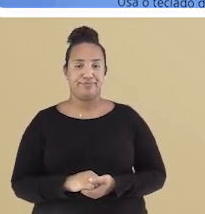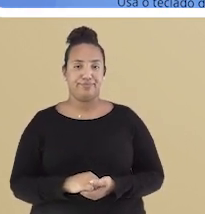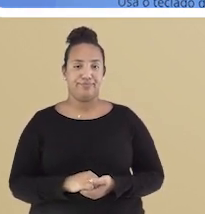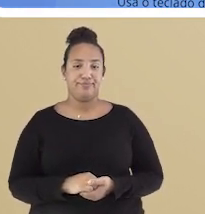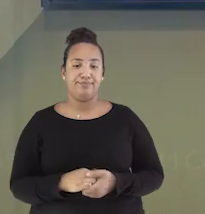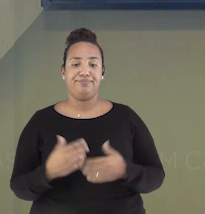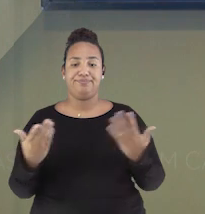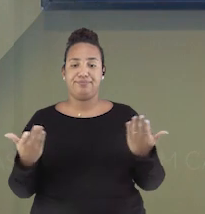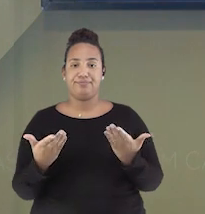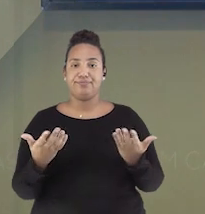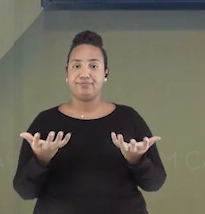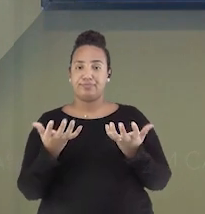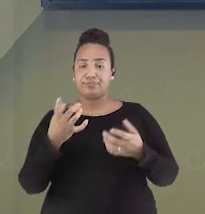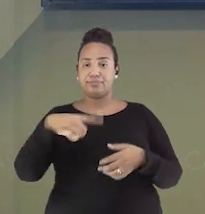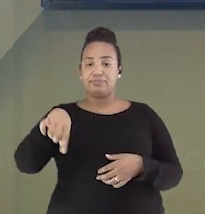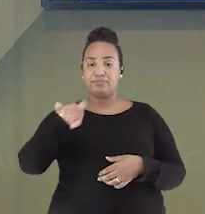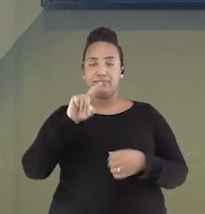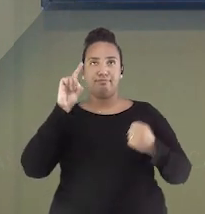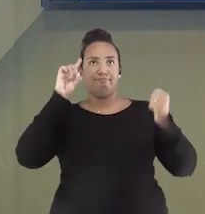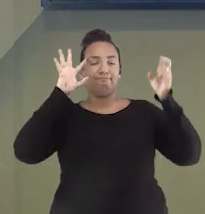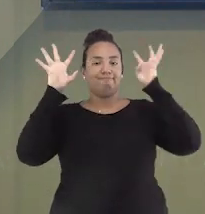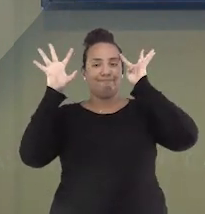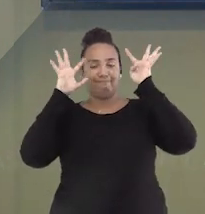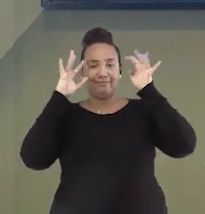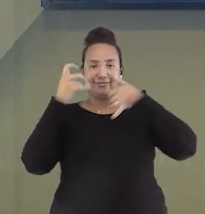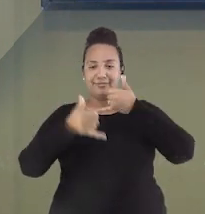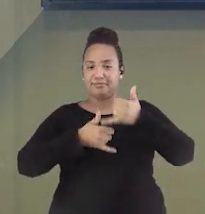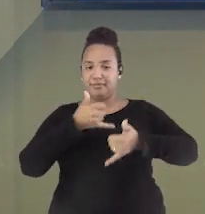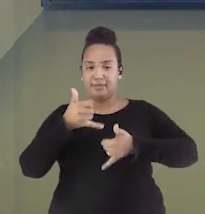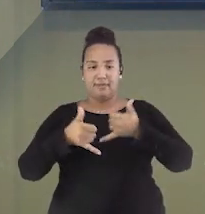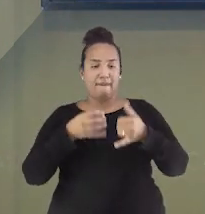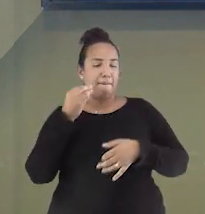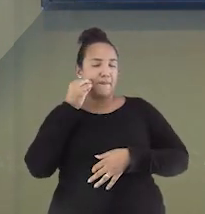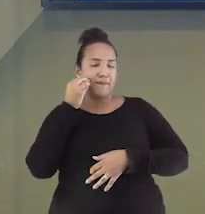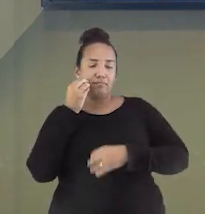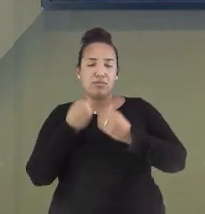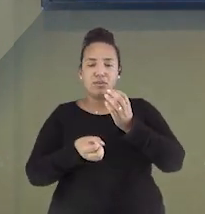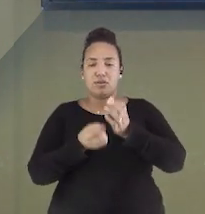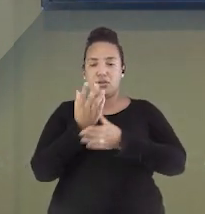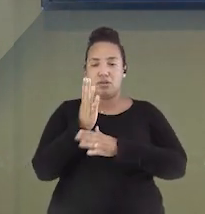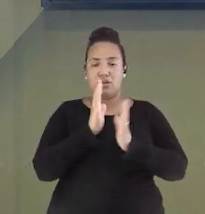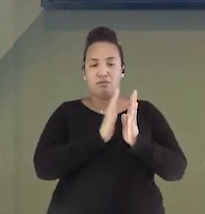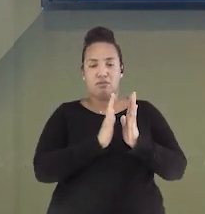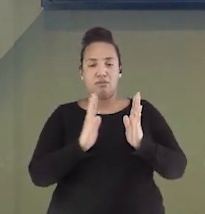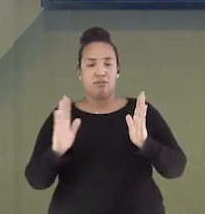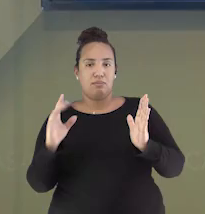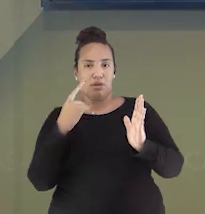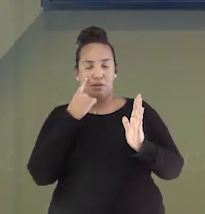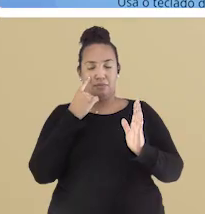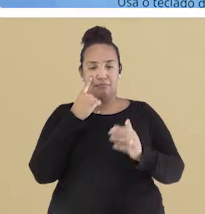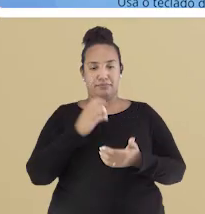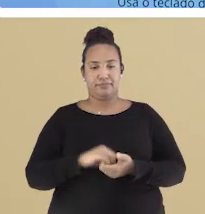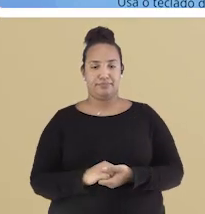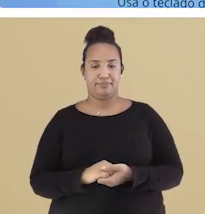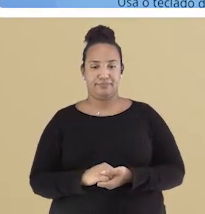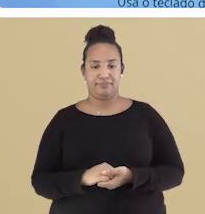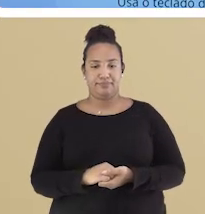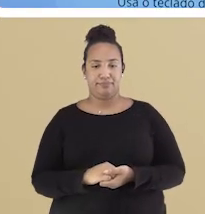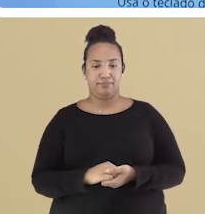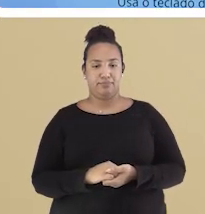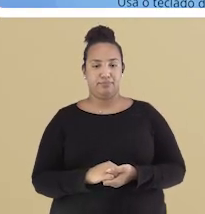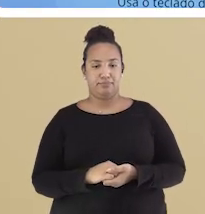para o dólar a partir daqui eu quero que vocês só tem imaginação e brinque à vontade Tem que criar uma sequência